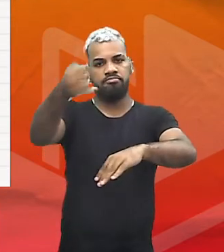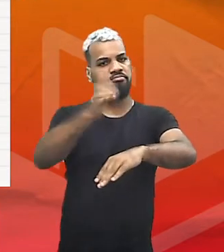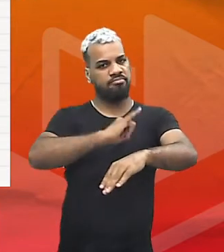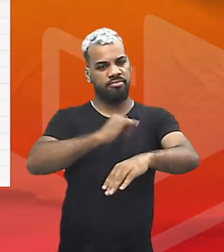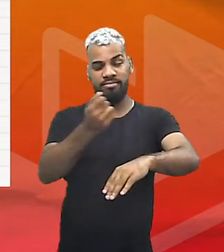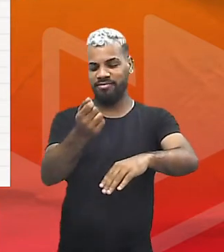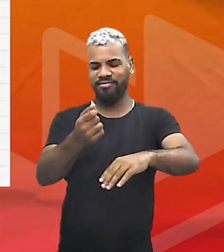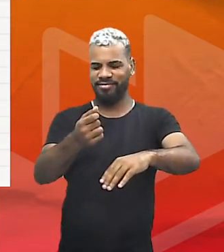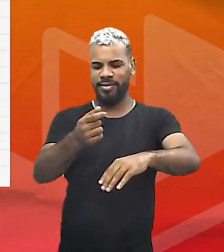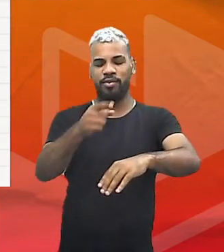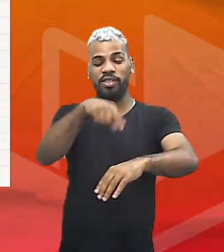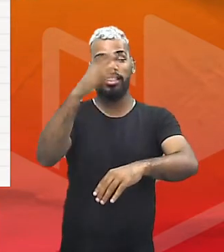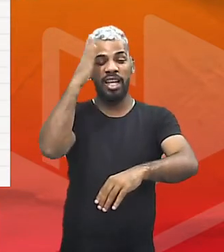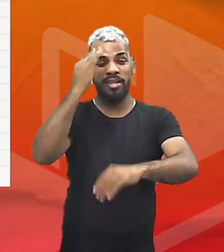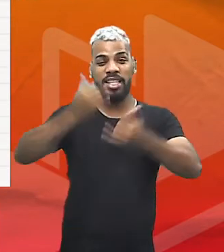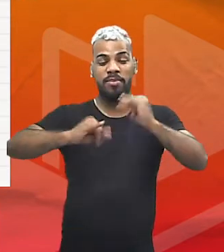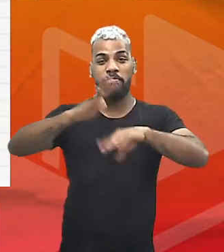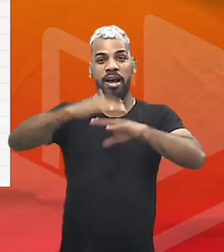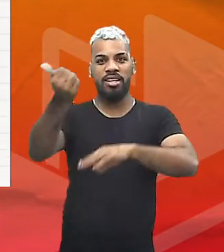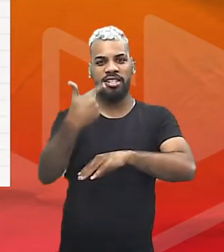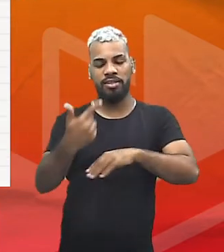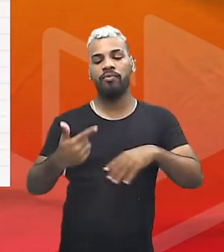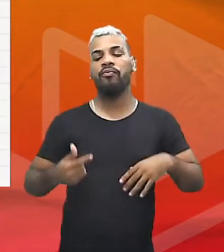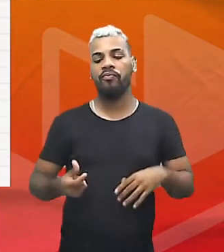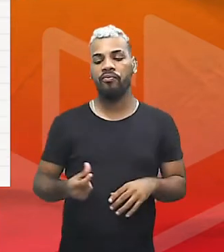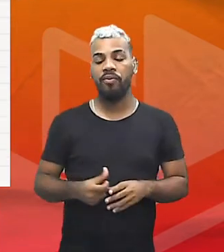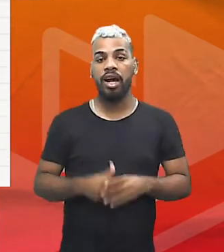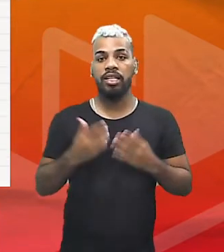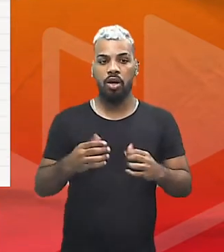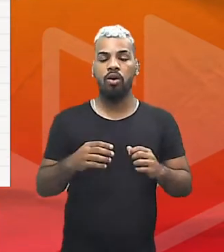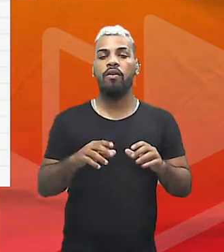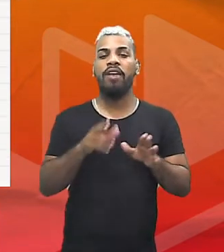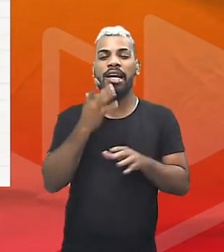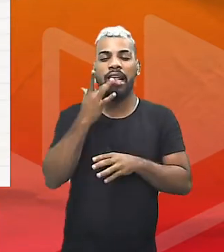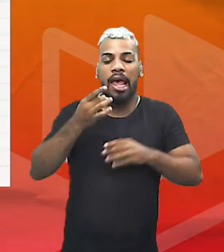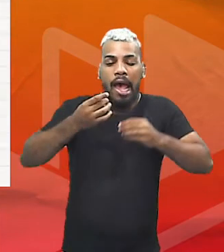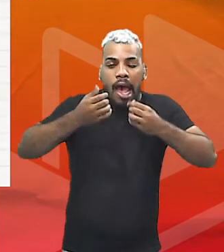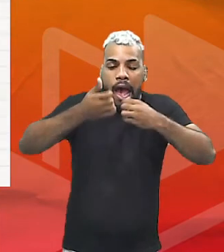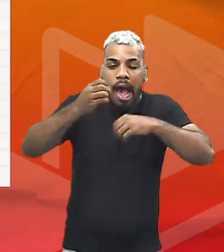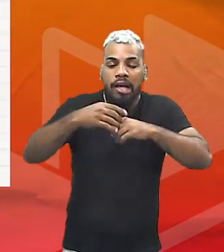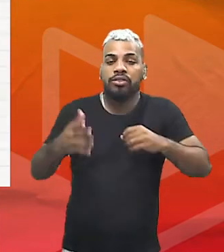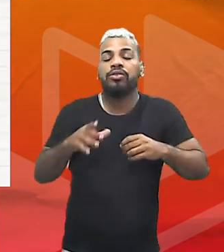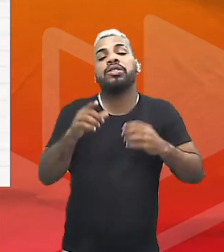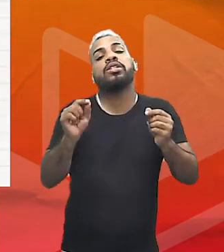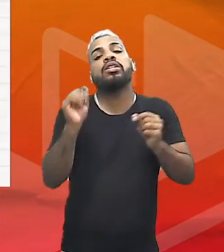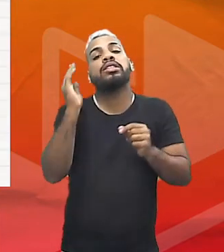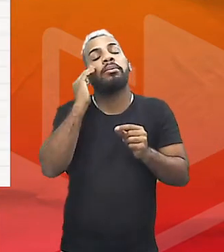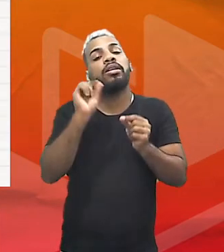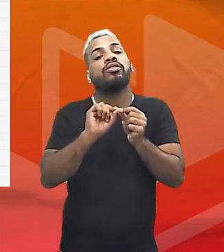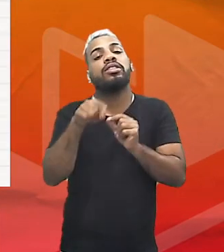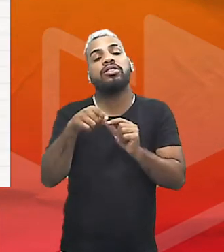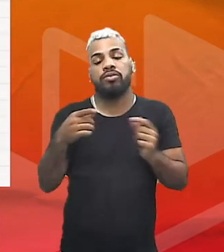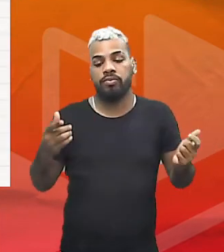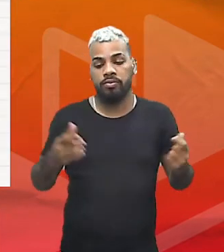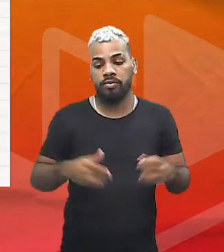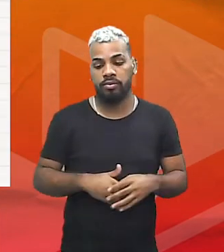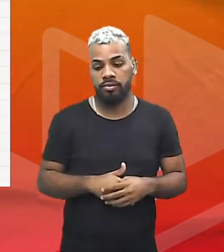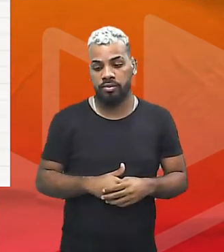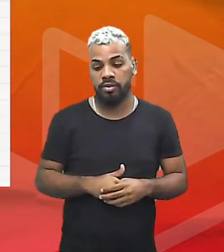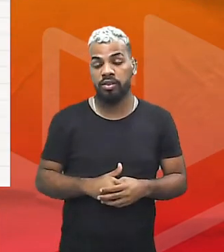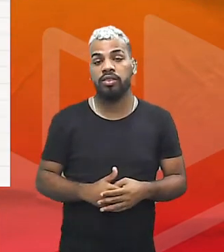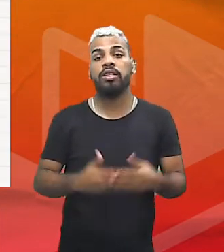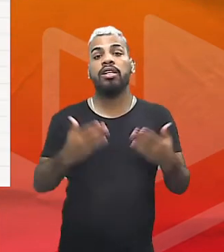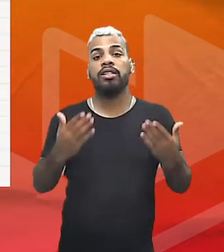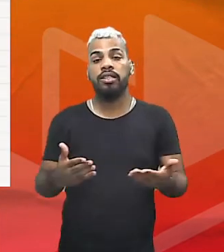o meio fica ácido o meio fica ácido aí sabendo disso O que é que a célula faz a célula pede